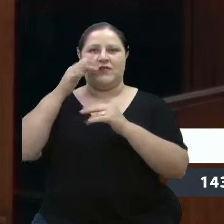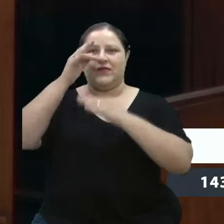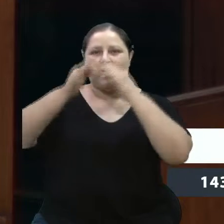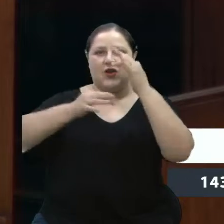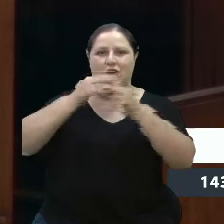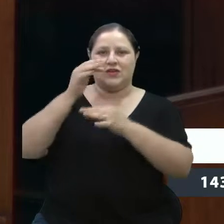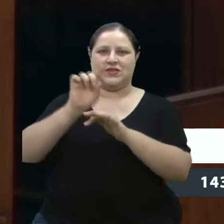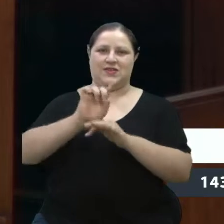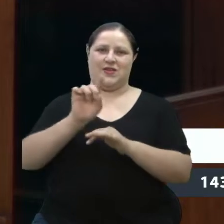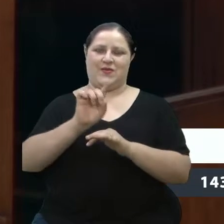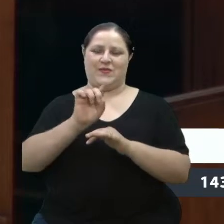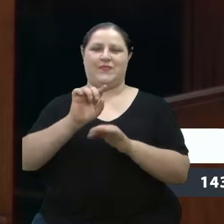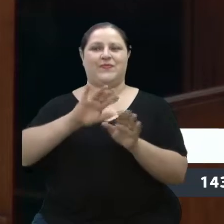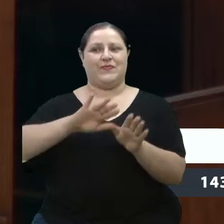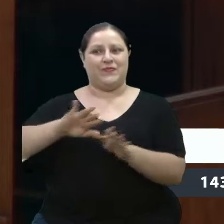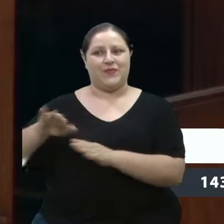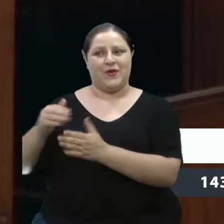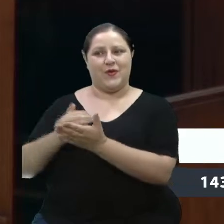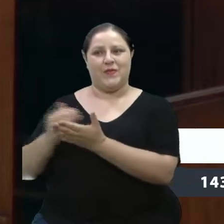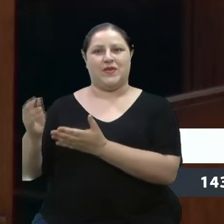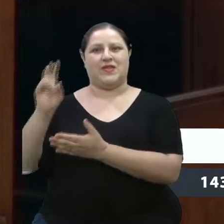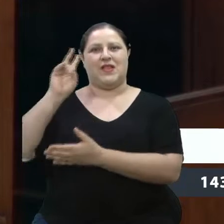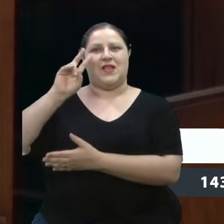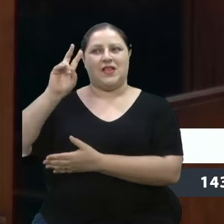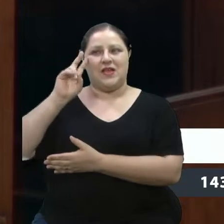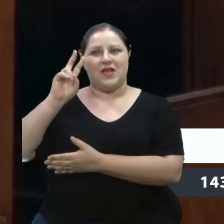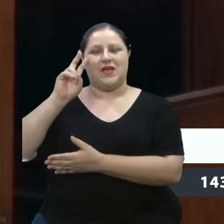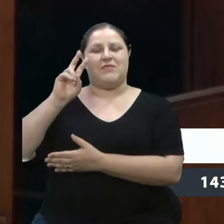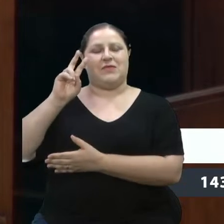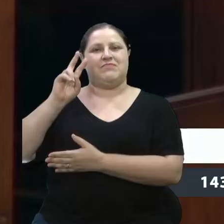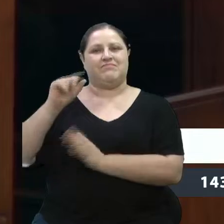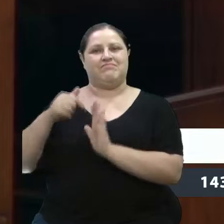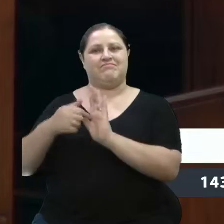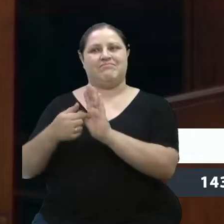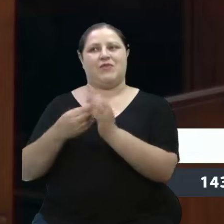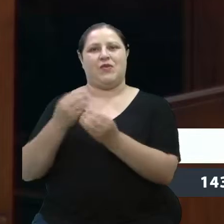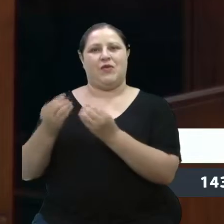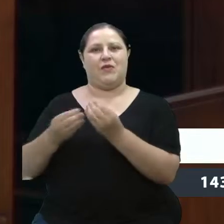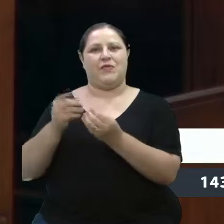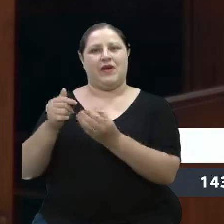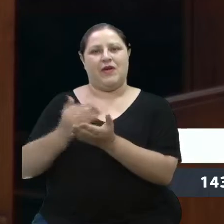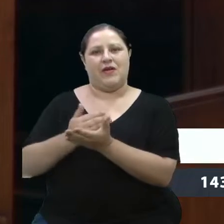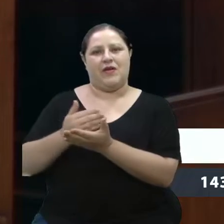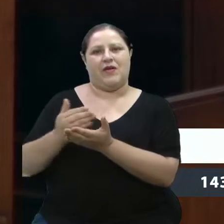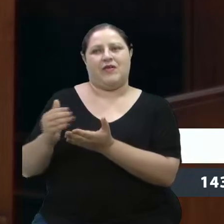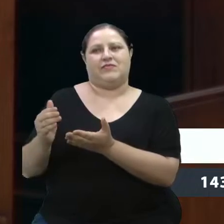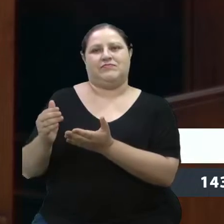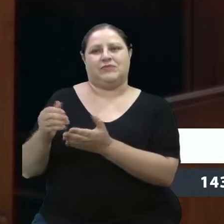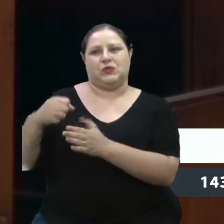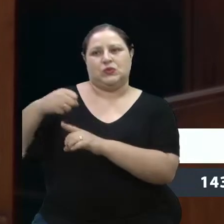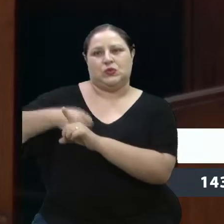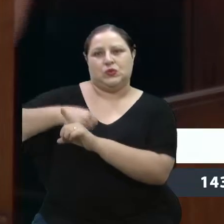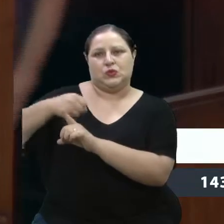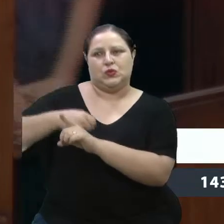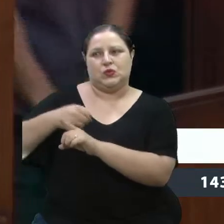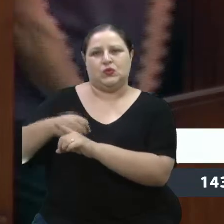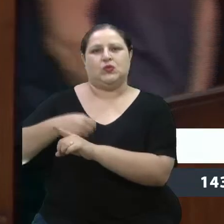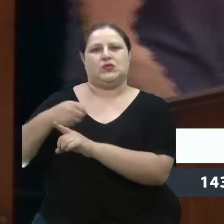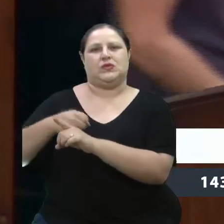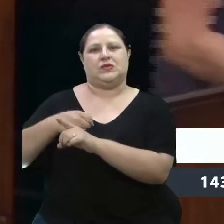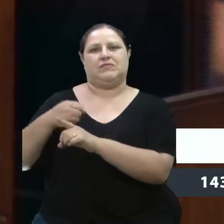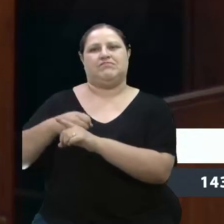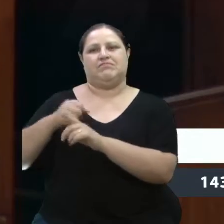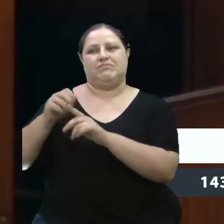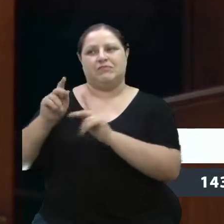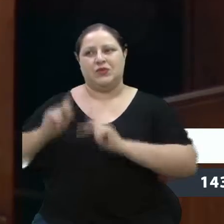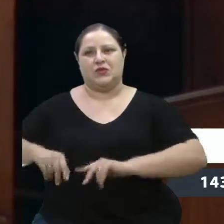fala relembrando e ressaltando a origem proletária e de luta dessa data. O dia 8 de